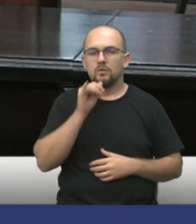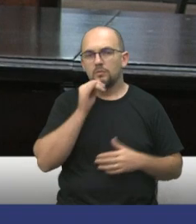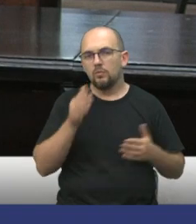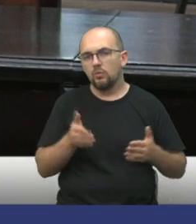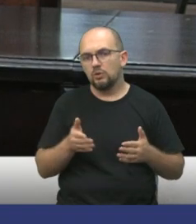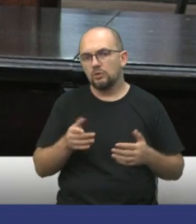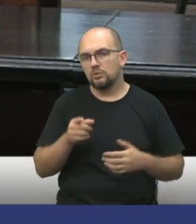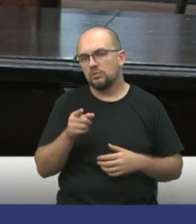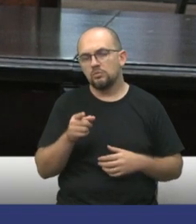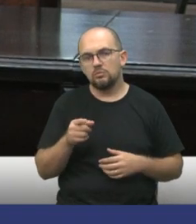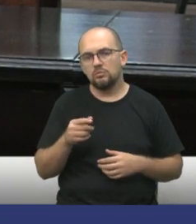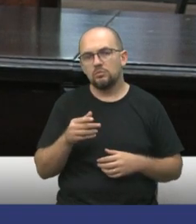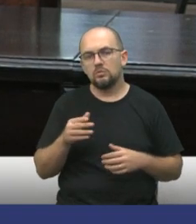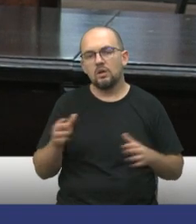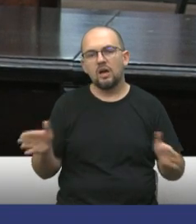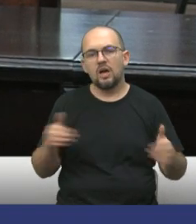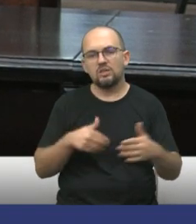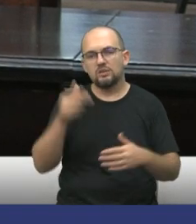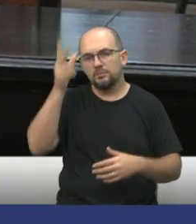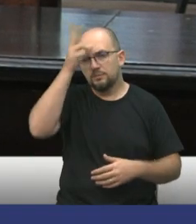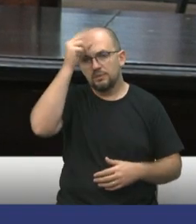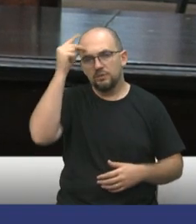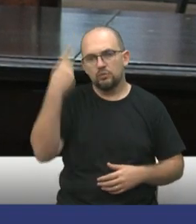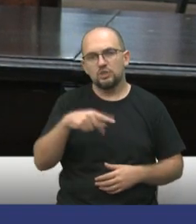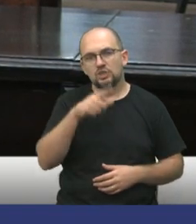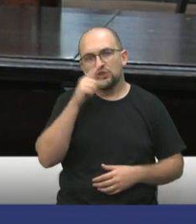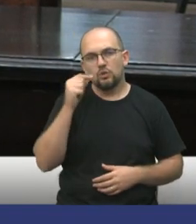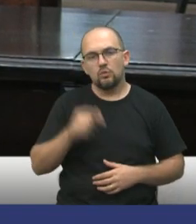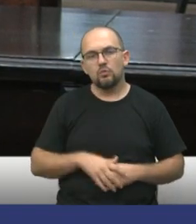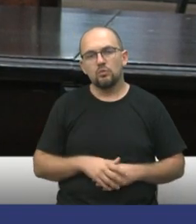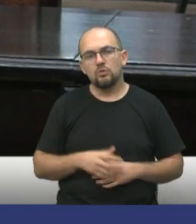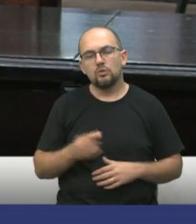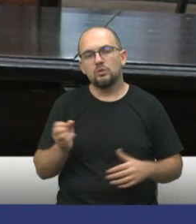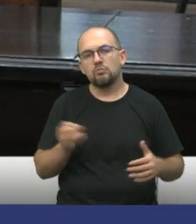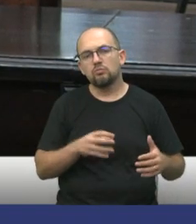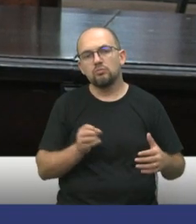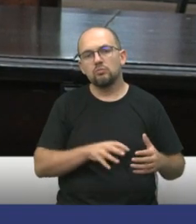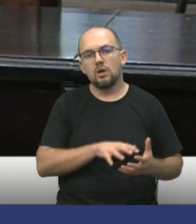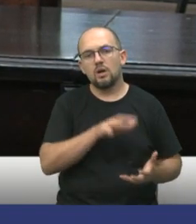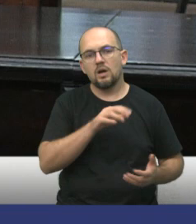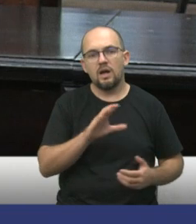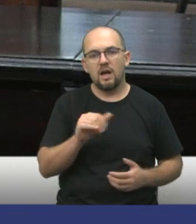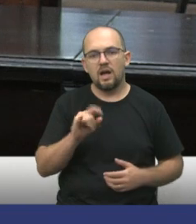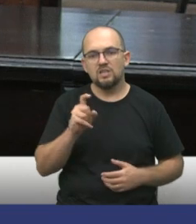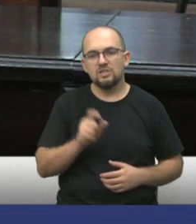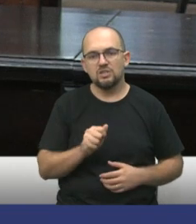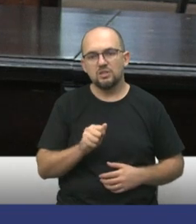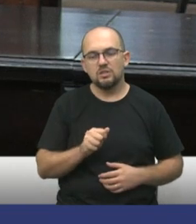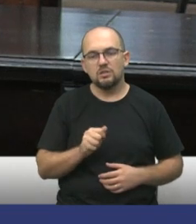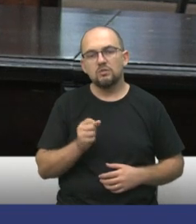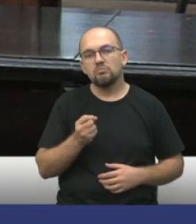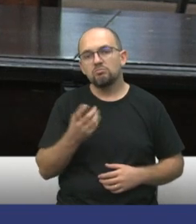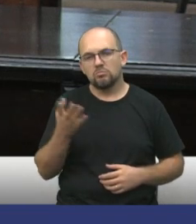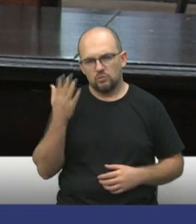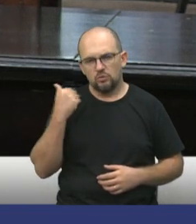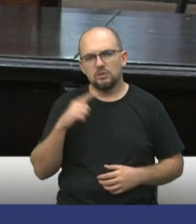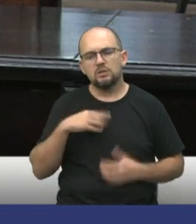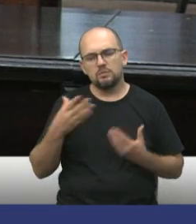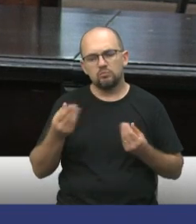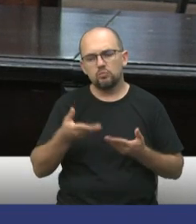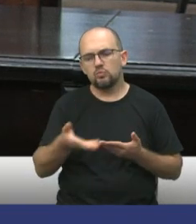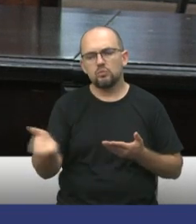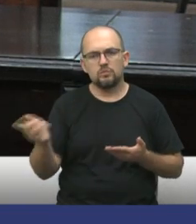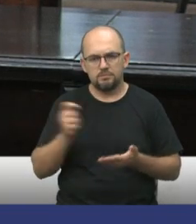qual seria o caixa da Prefeitura Municipal de Jaú? Eu sei que é muito tem muitas despesas para ser